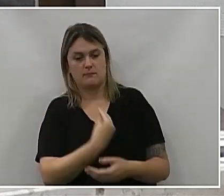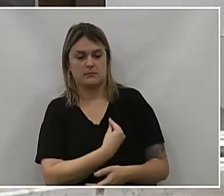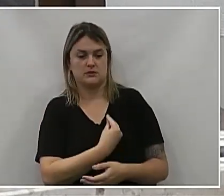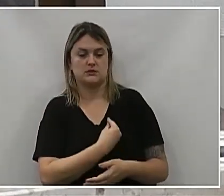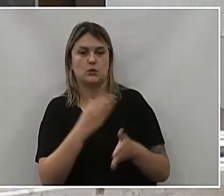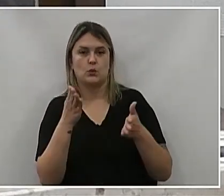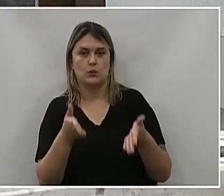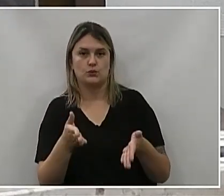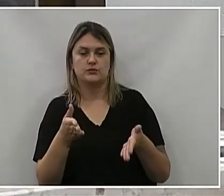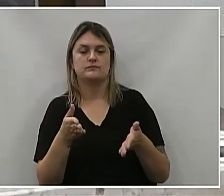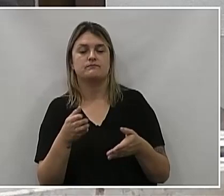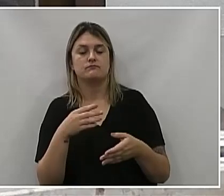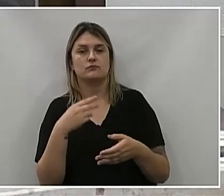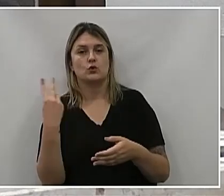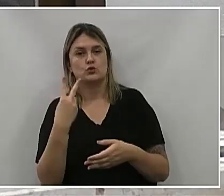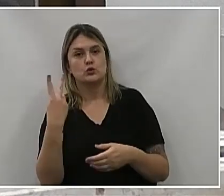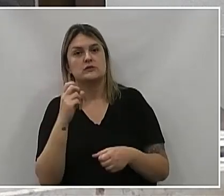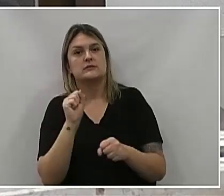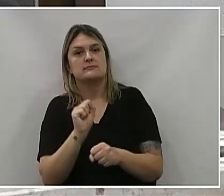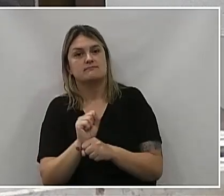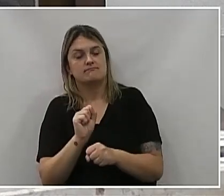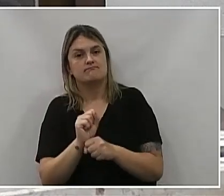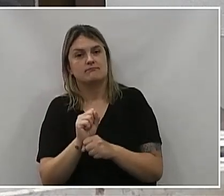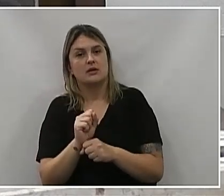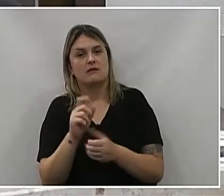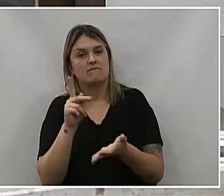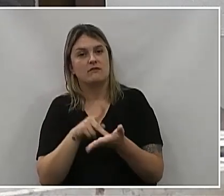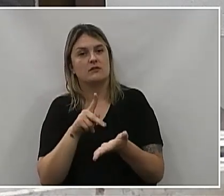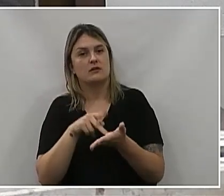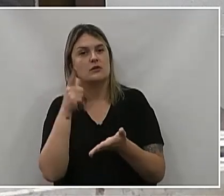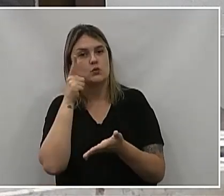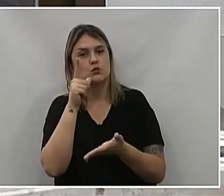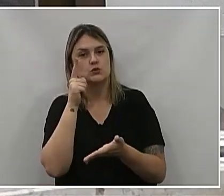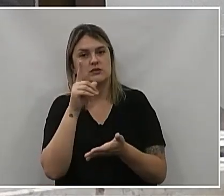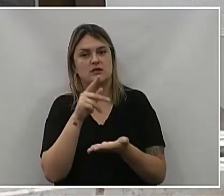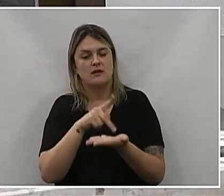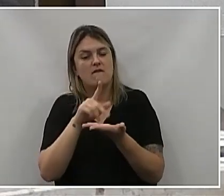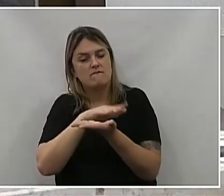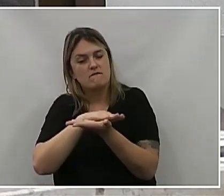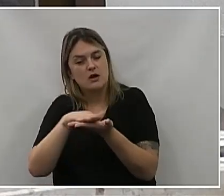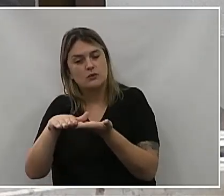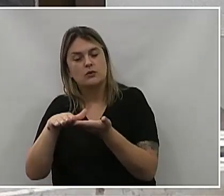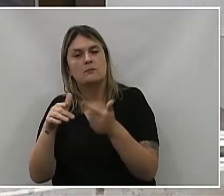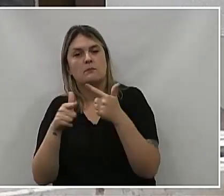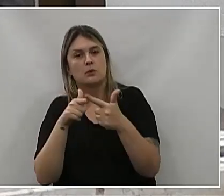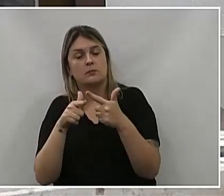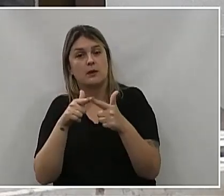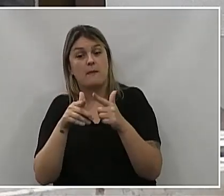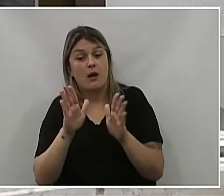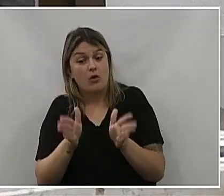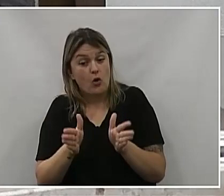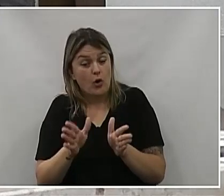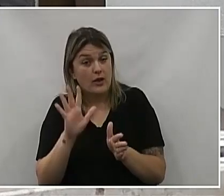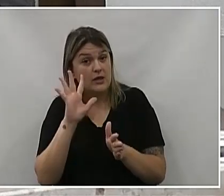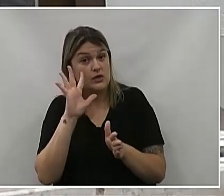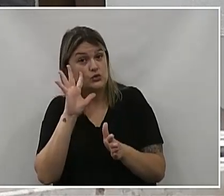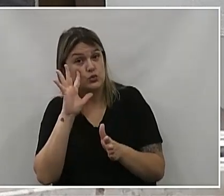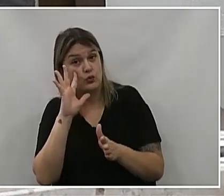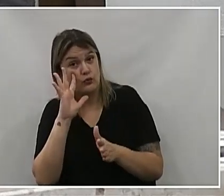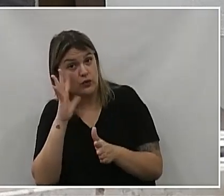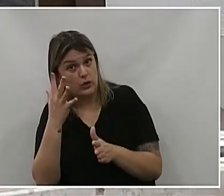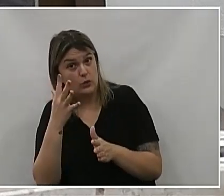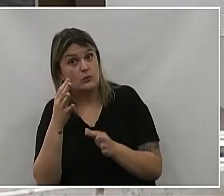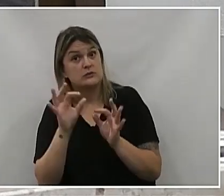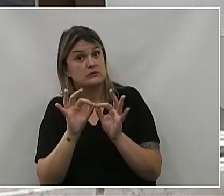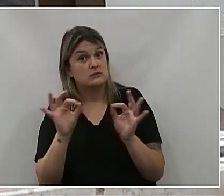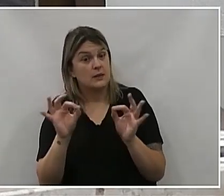hoje, esperamos que possa ser atendido. Realmente é um problema que teve uma solução paliativa,